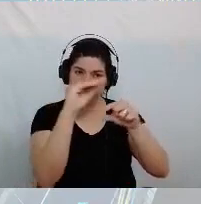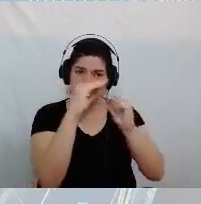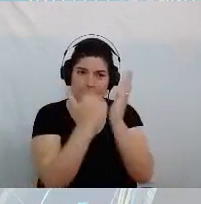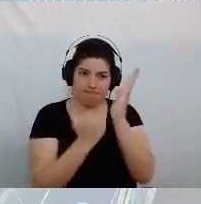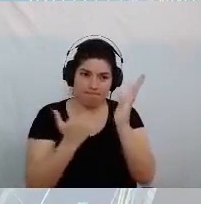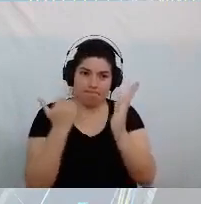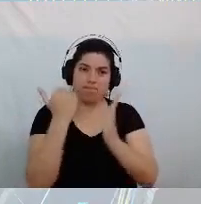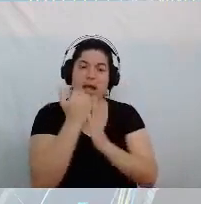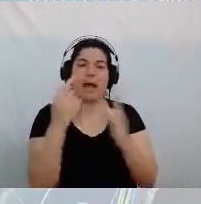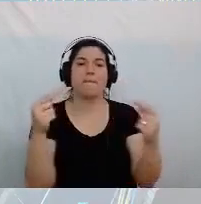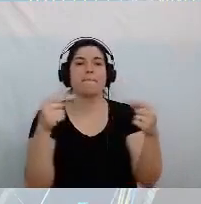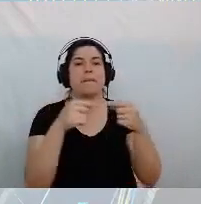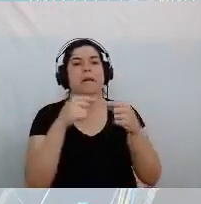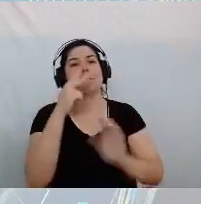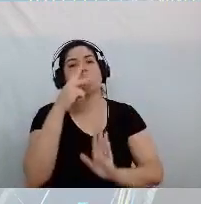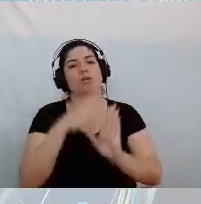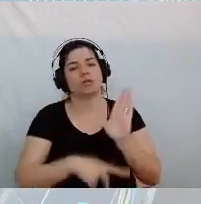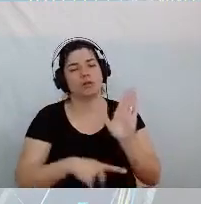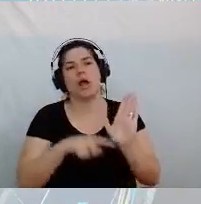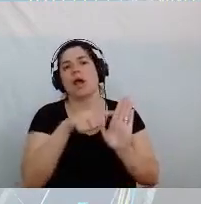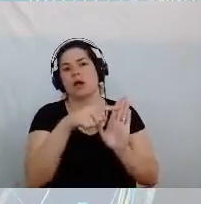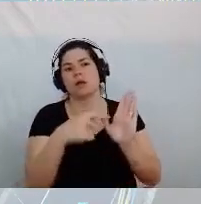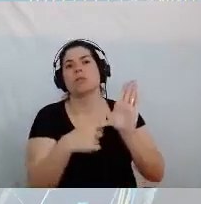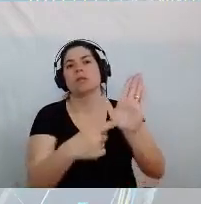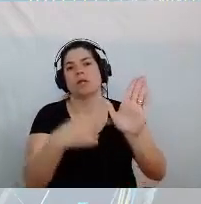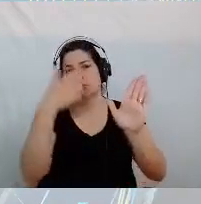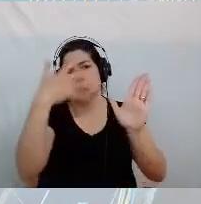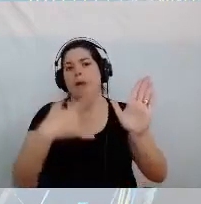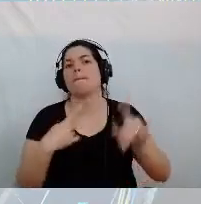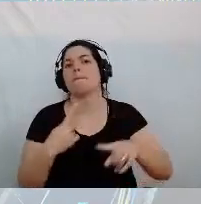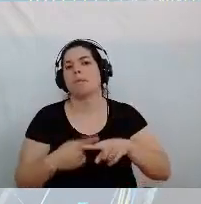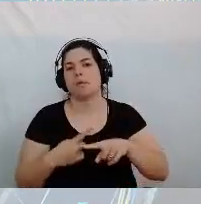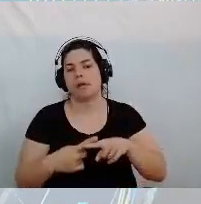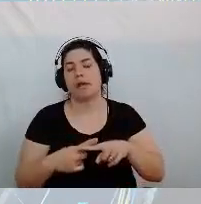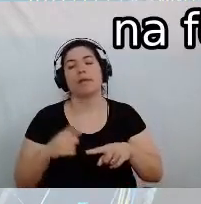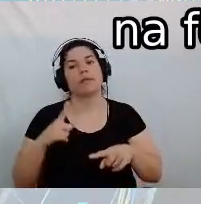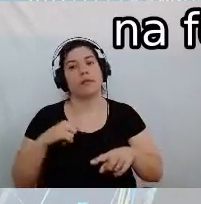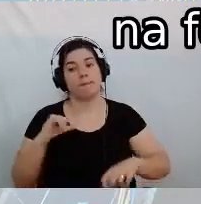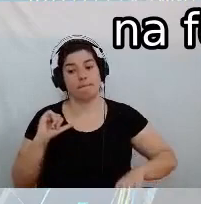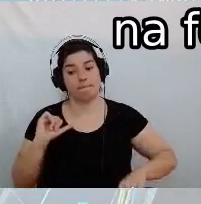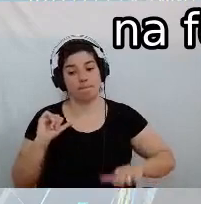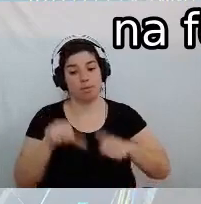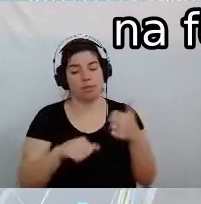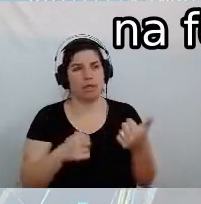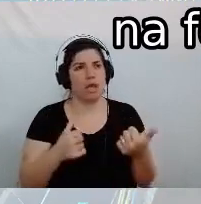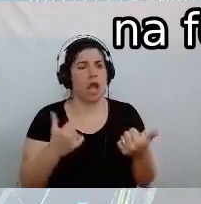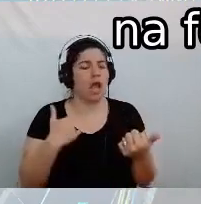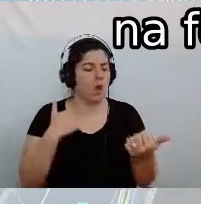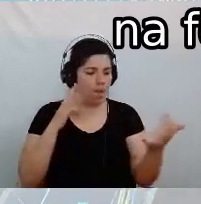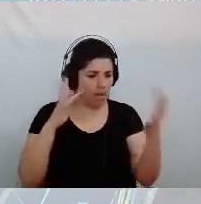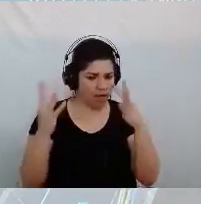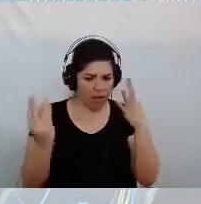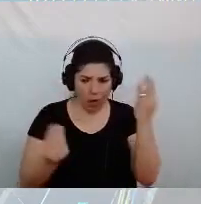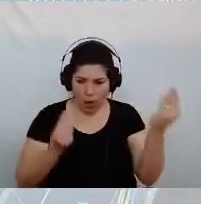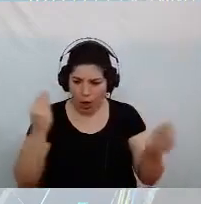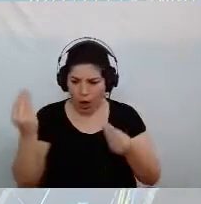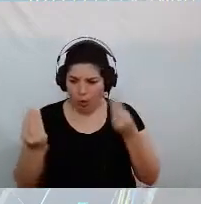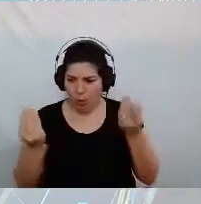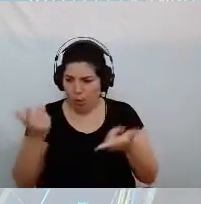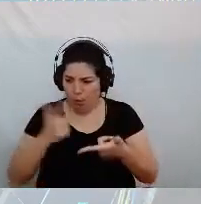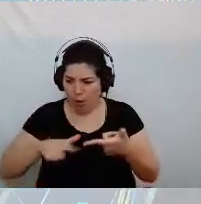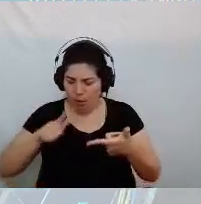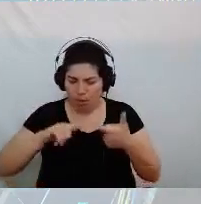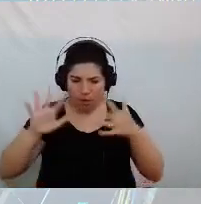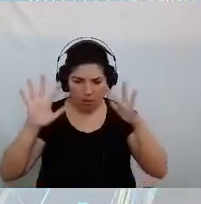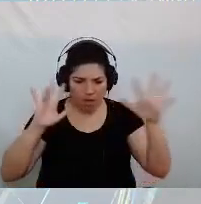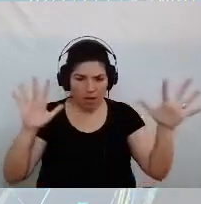projeto esse atributo a mais precisa ser justificado você começa a perceber que você tem uma alteração na forma como você tá pensando a representação do problema então isso